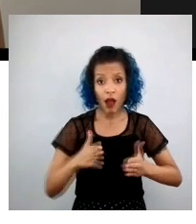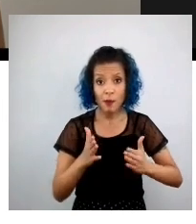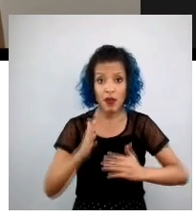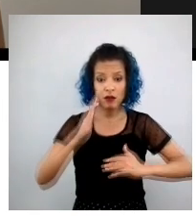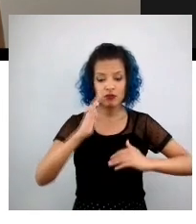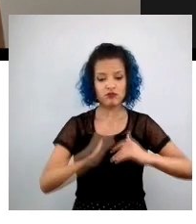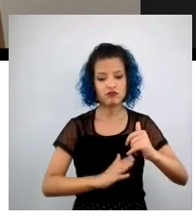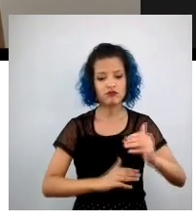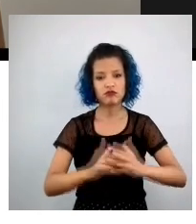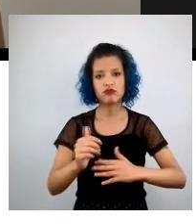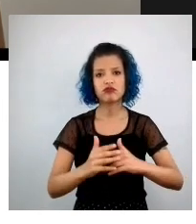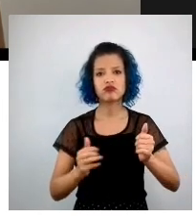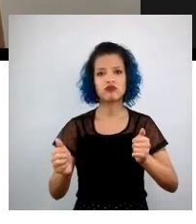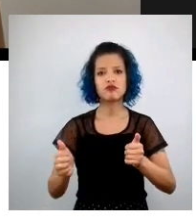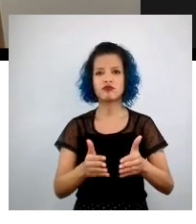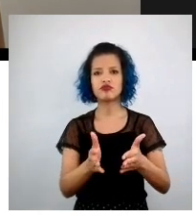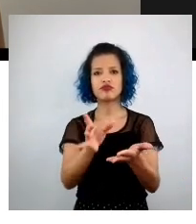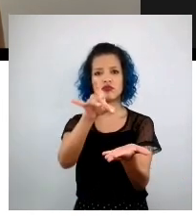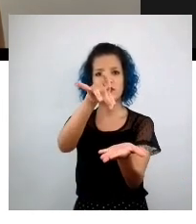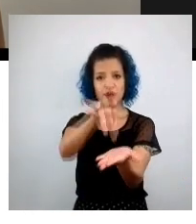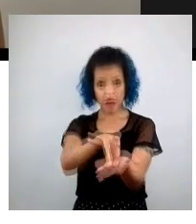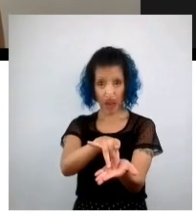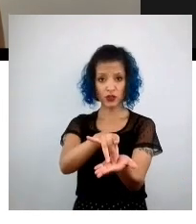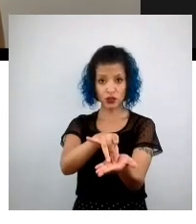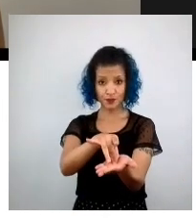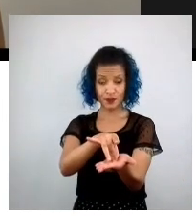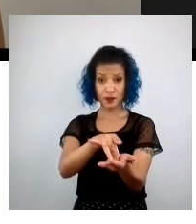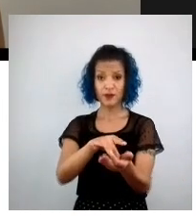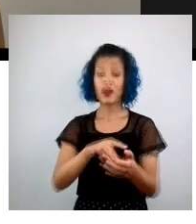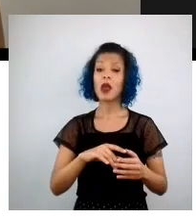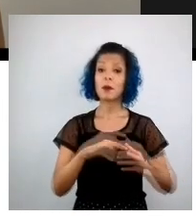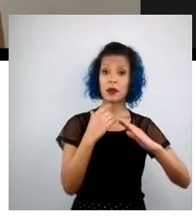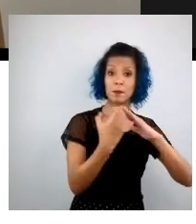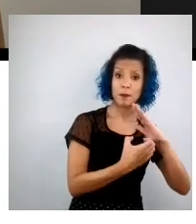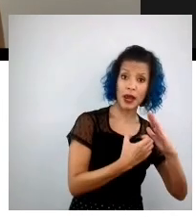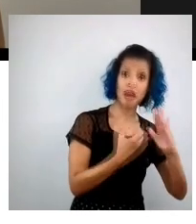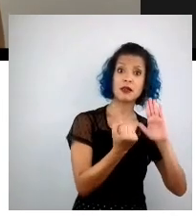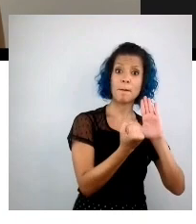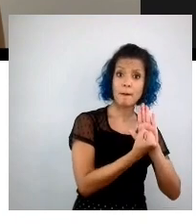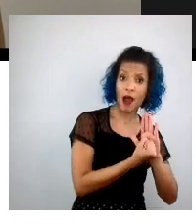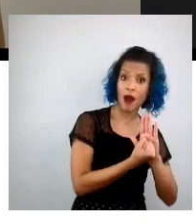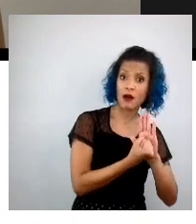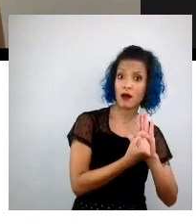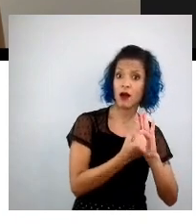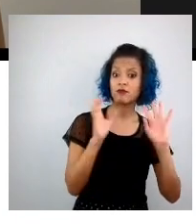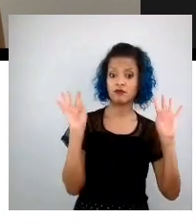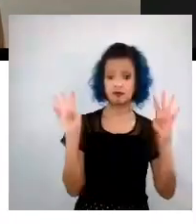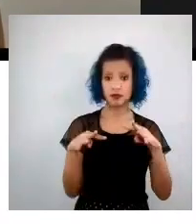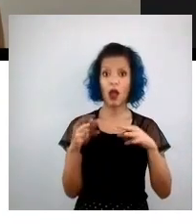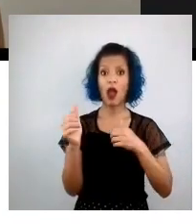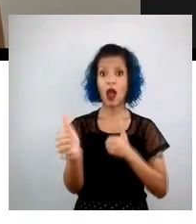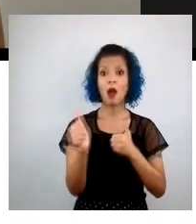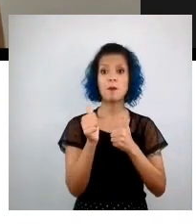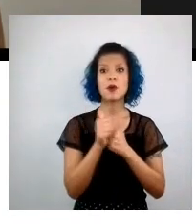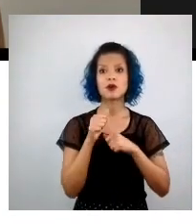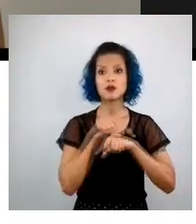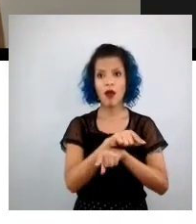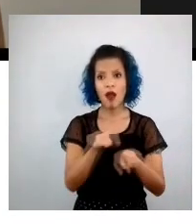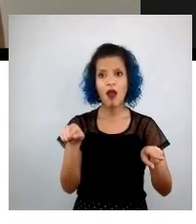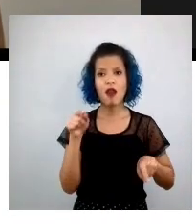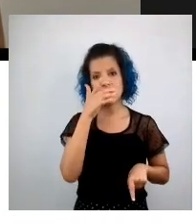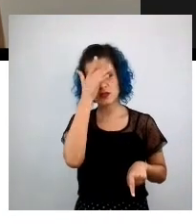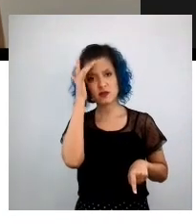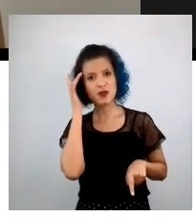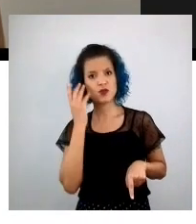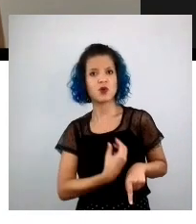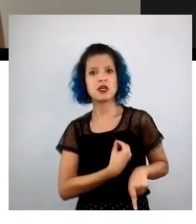as marcas consigam se aproximar das pessoas que estão nesses lugares que são tão únicos,